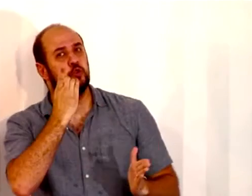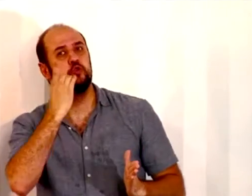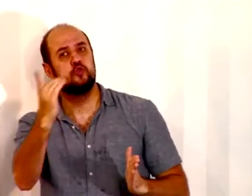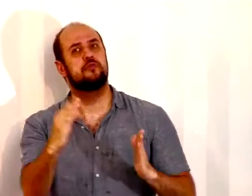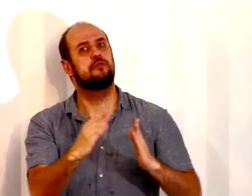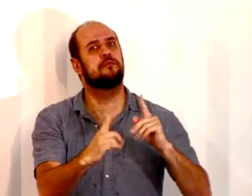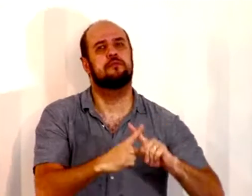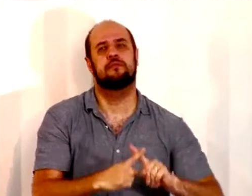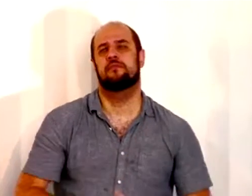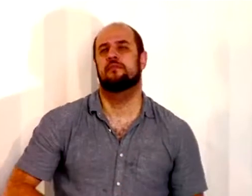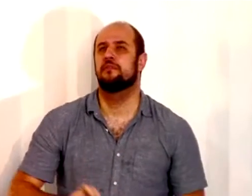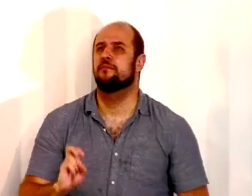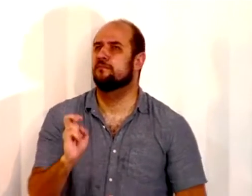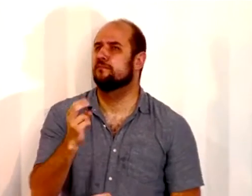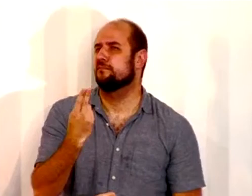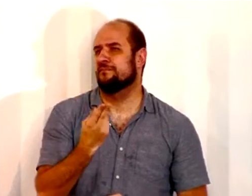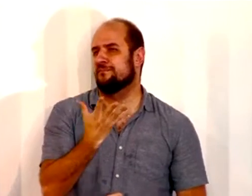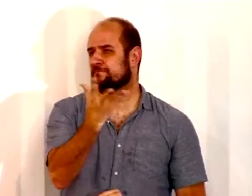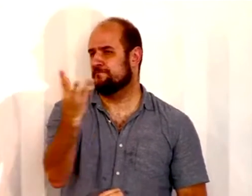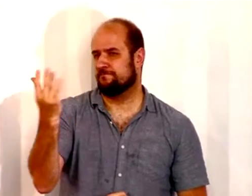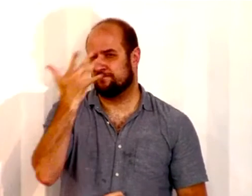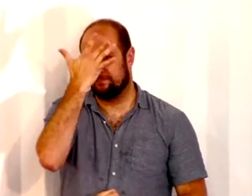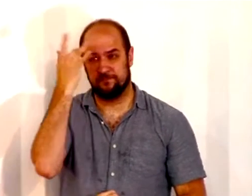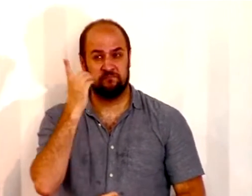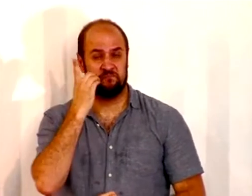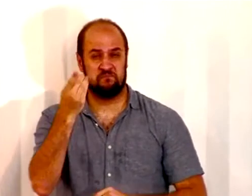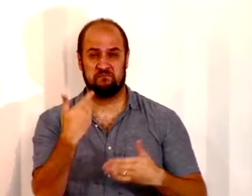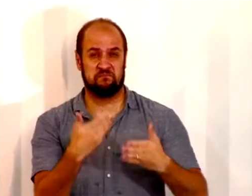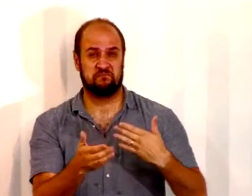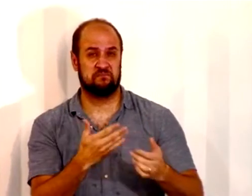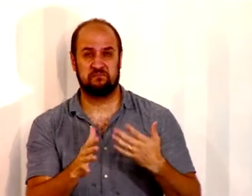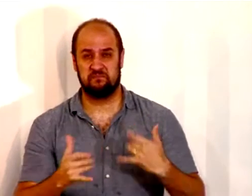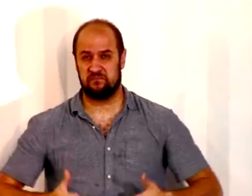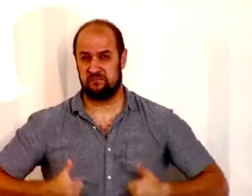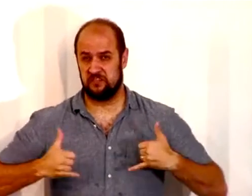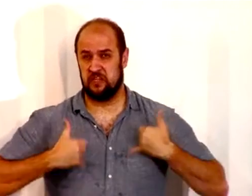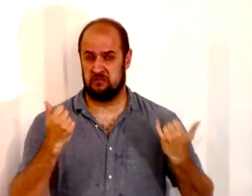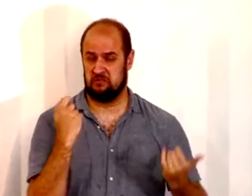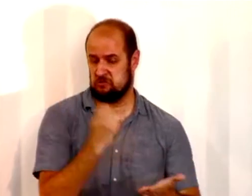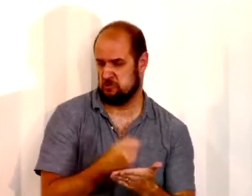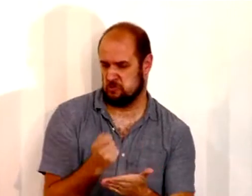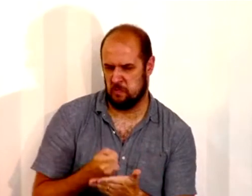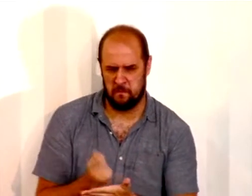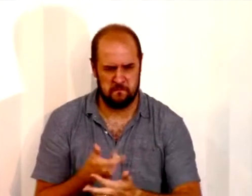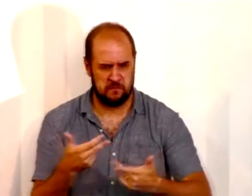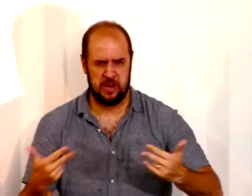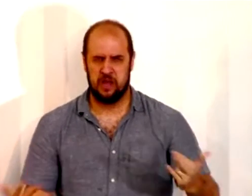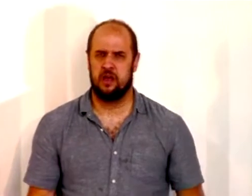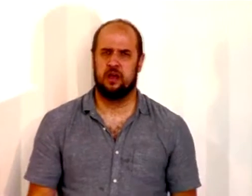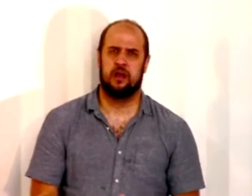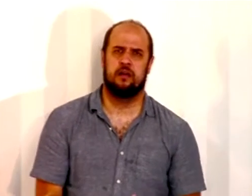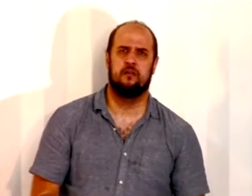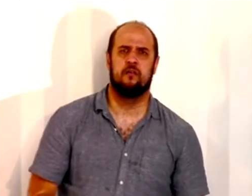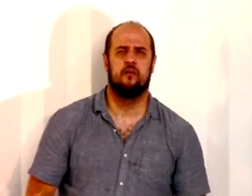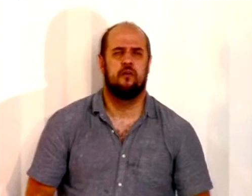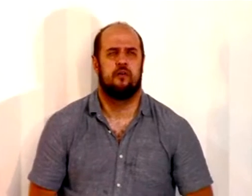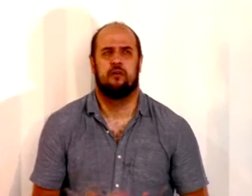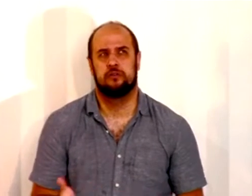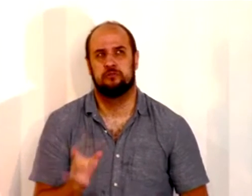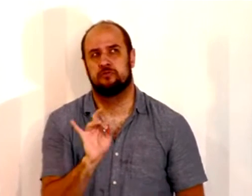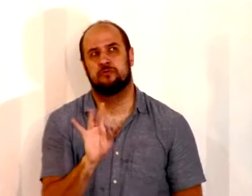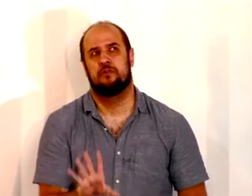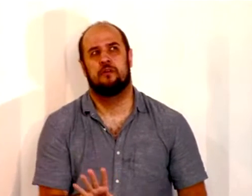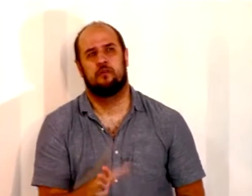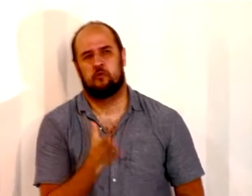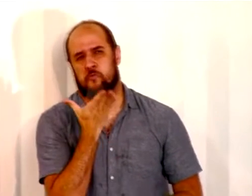igreja, ou, infelizmente, para muitos, apenas uma data comercial, onde você estreia uma roupa nova, onde você vai